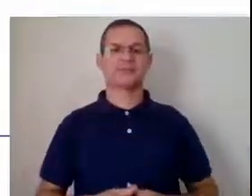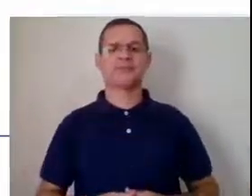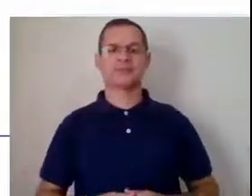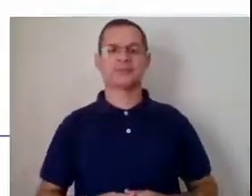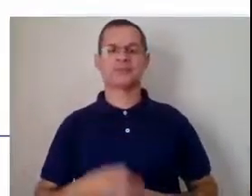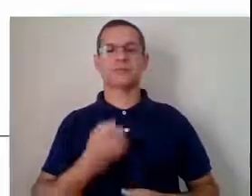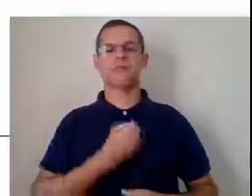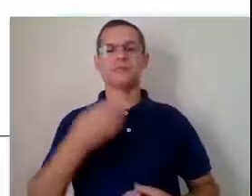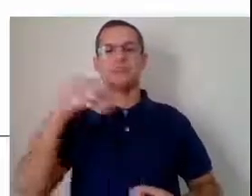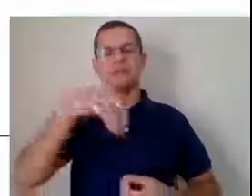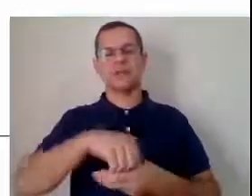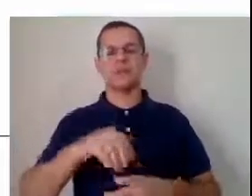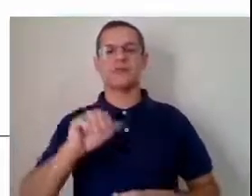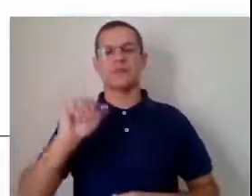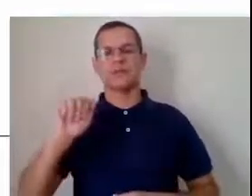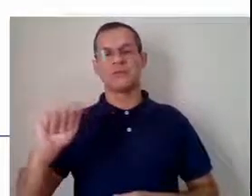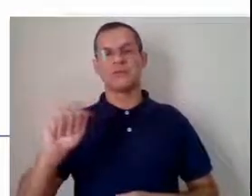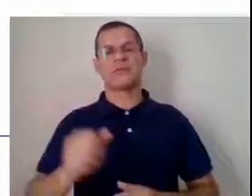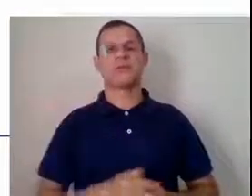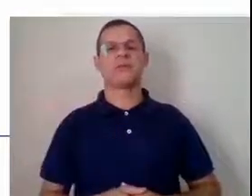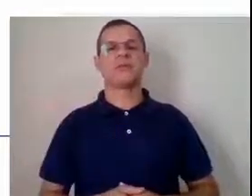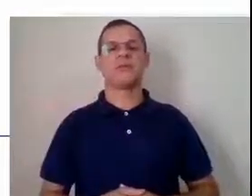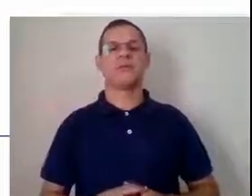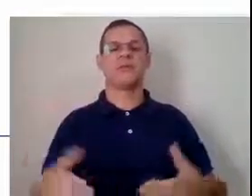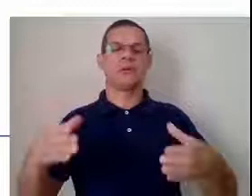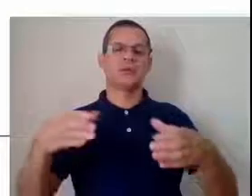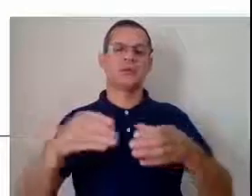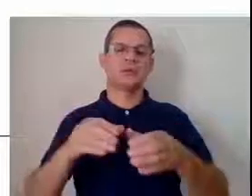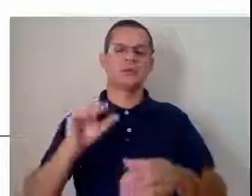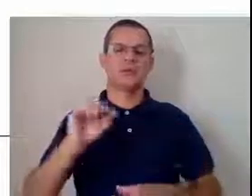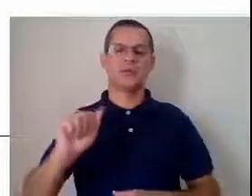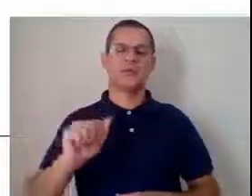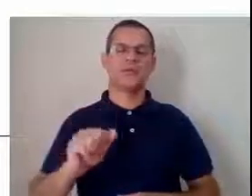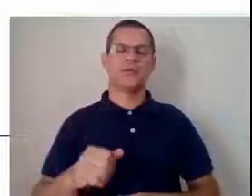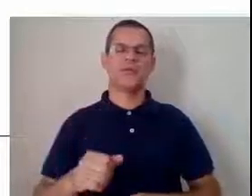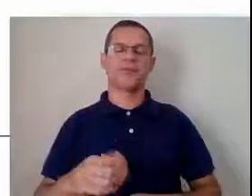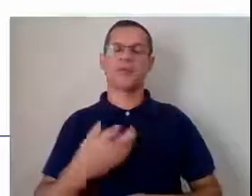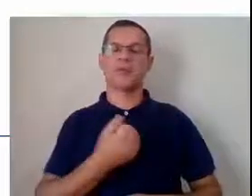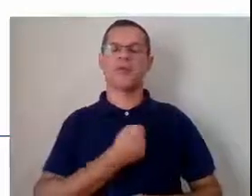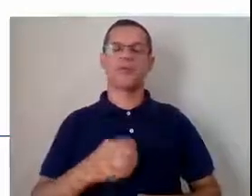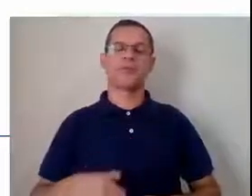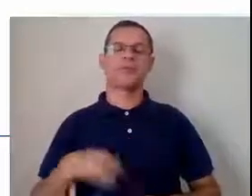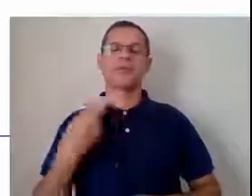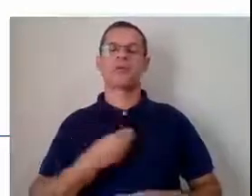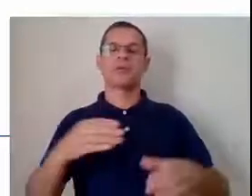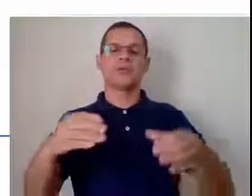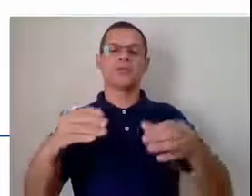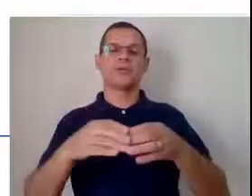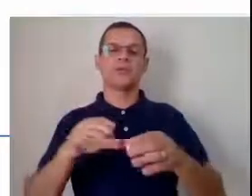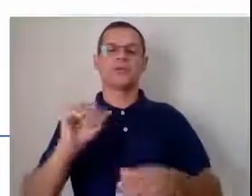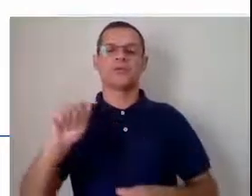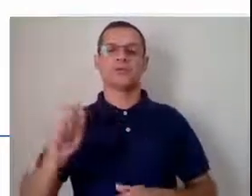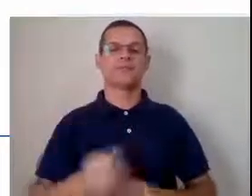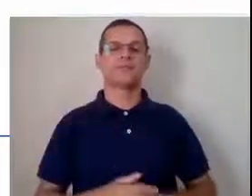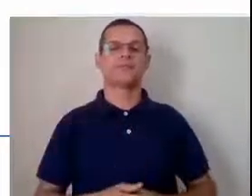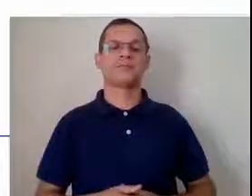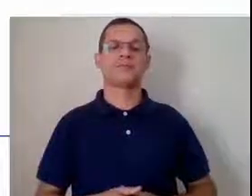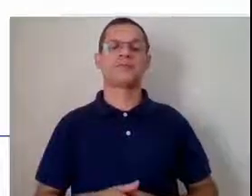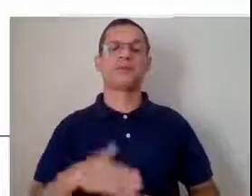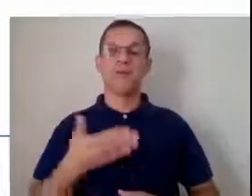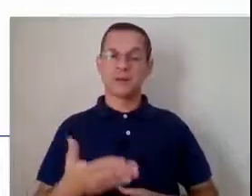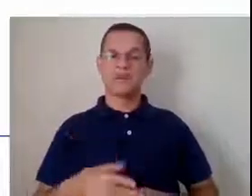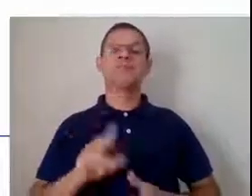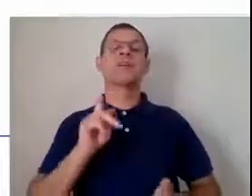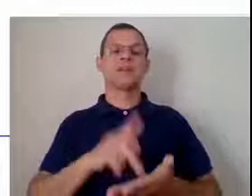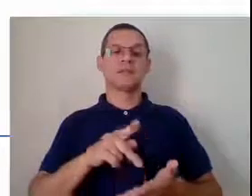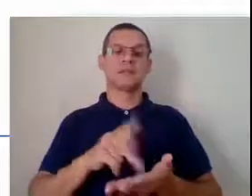o número 1 está dentro do conjunto, é um elemento do nosso conjunto A. Então, aqui